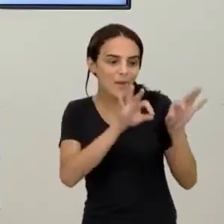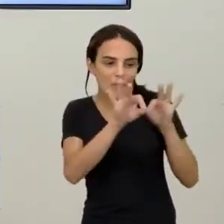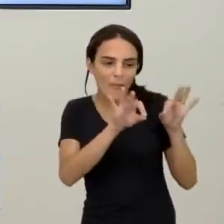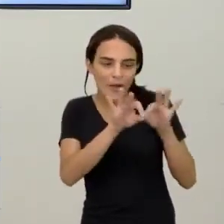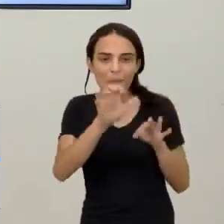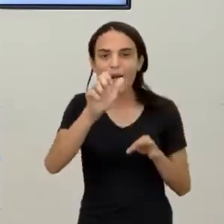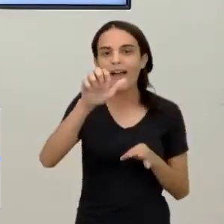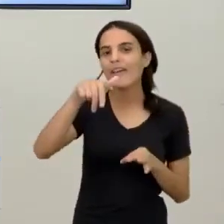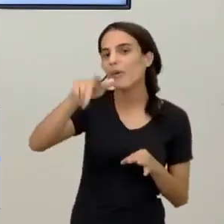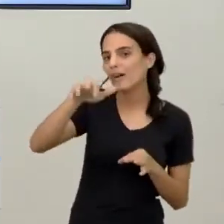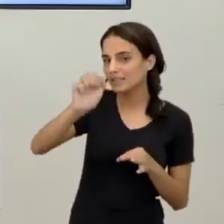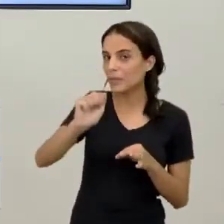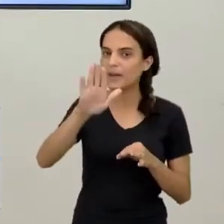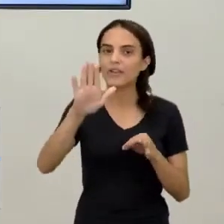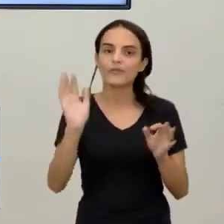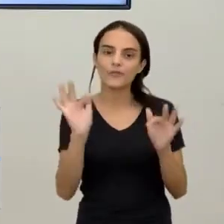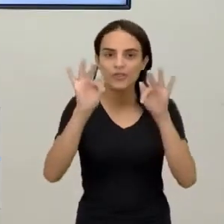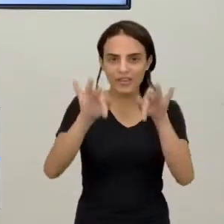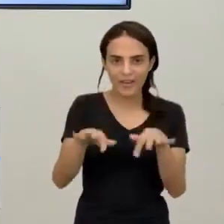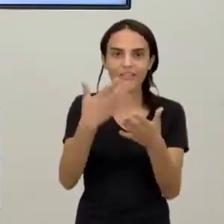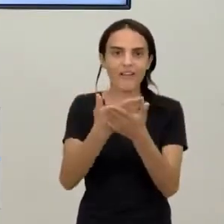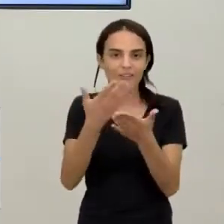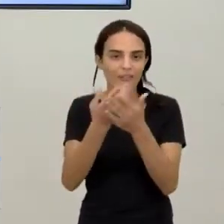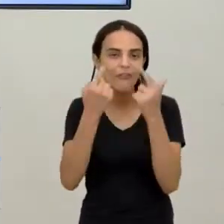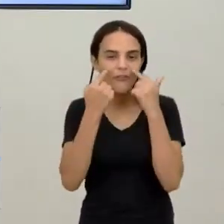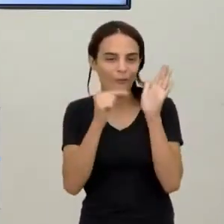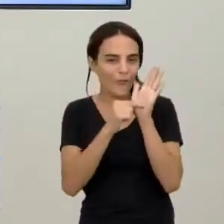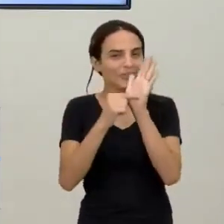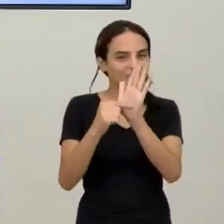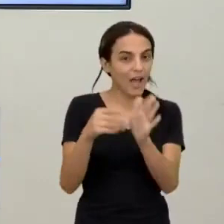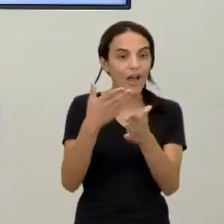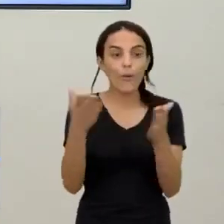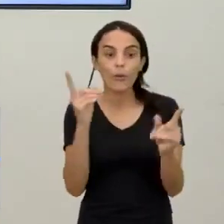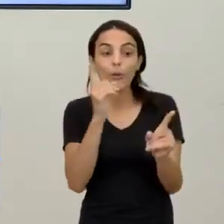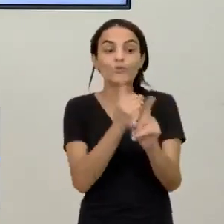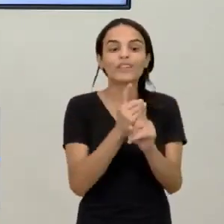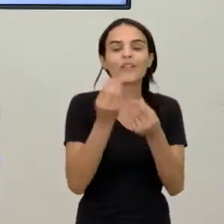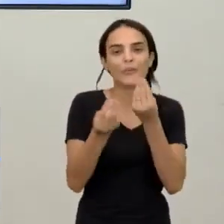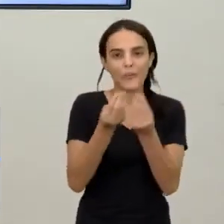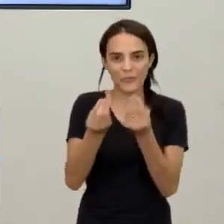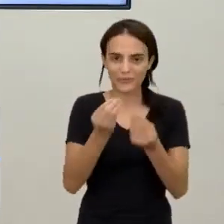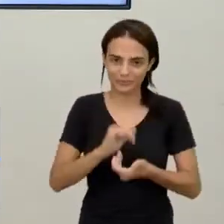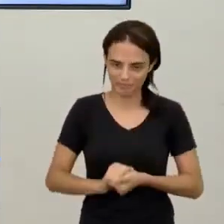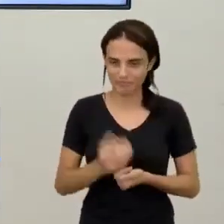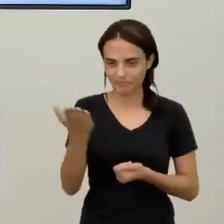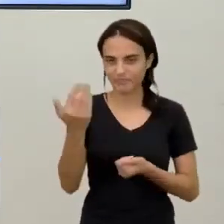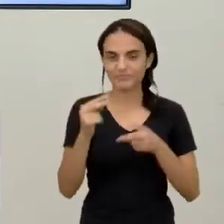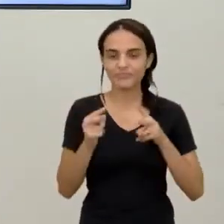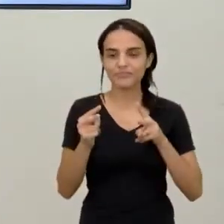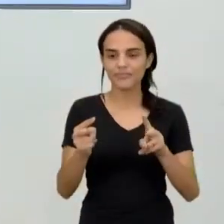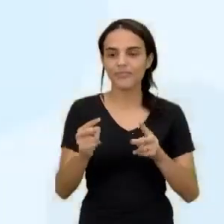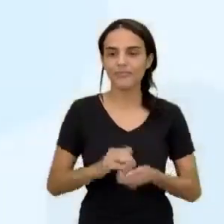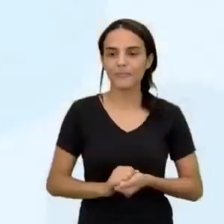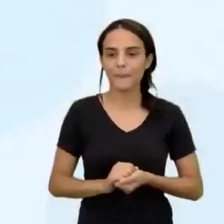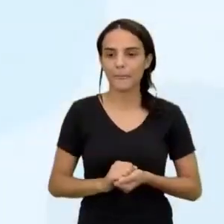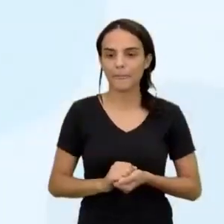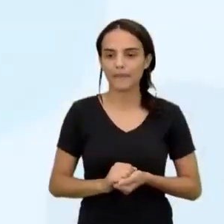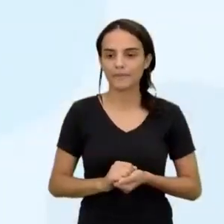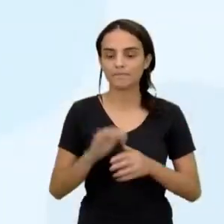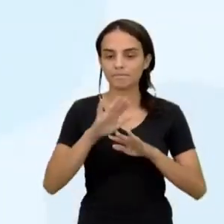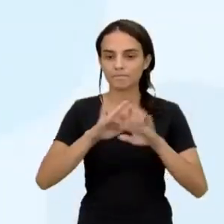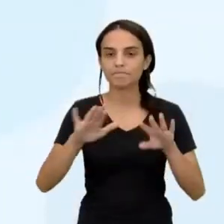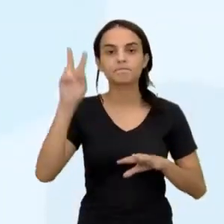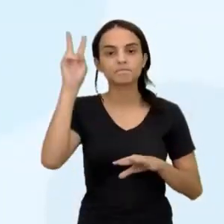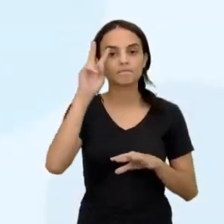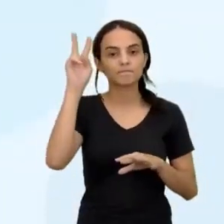equação, mas que no final da aula eu vou mostrar para vocês como foi que eu descobri, tá bom? Então vamos continuar aqui, ó. Olha aí, vamos só lembrar